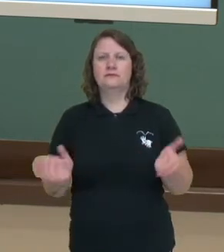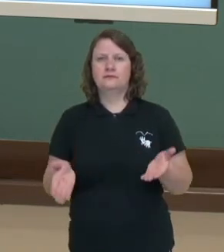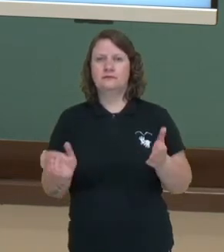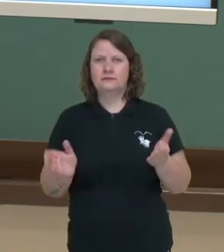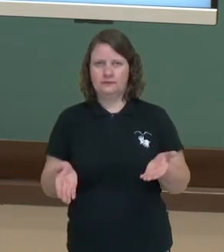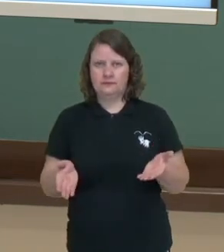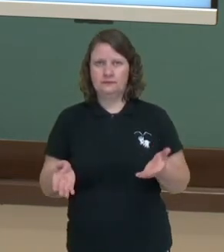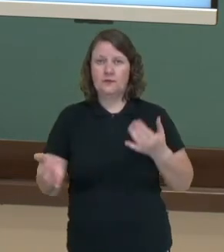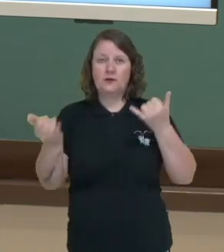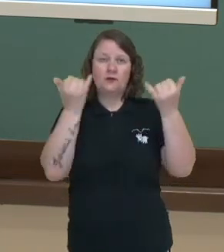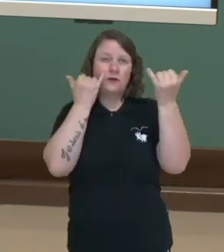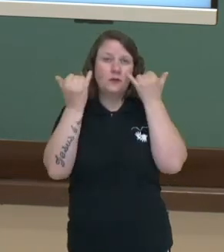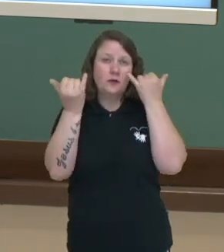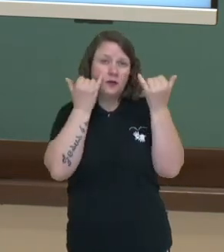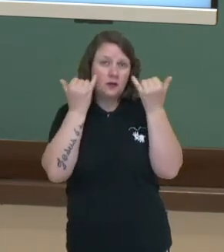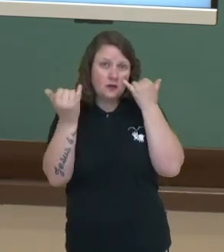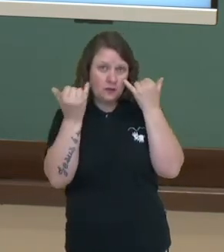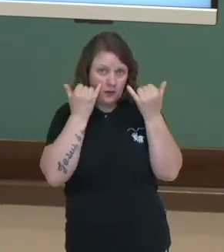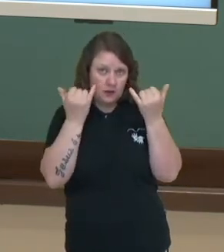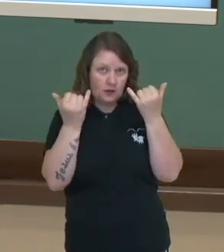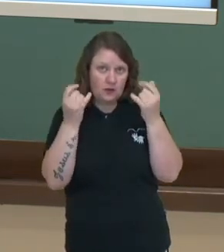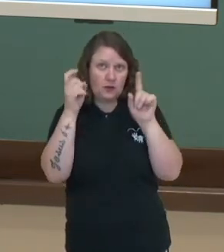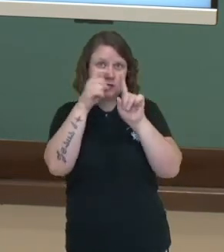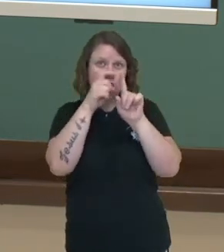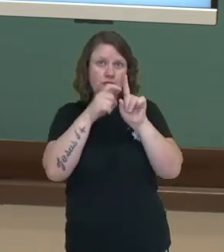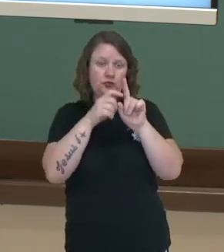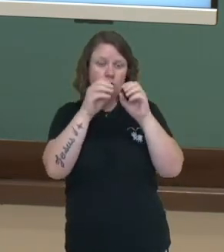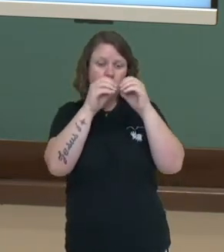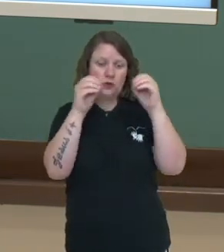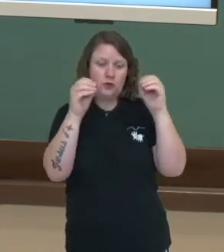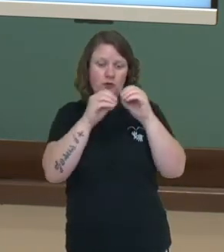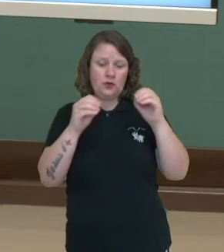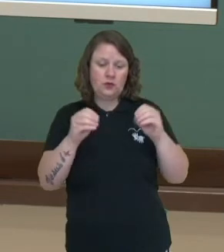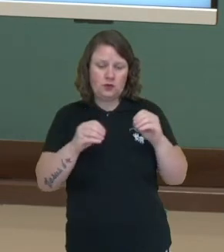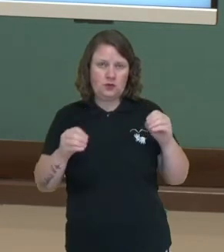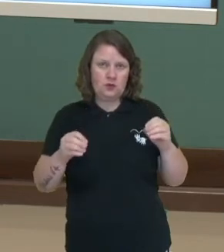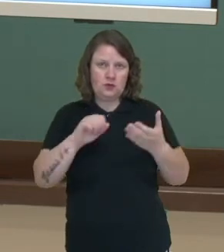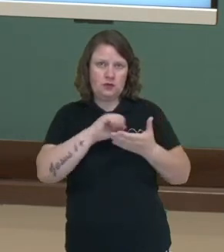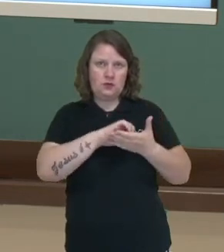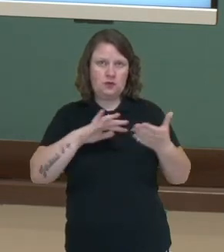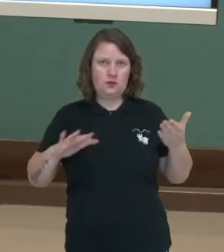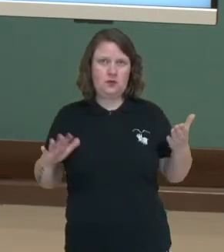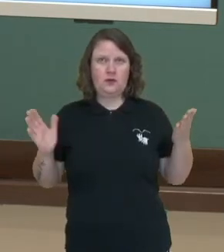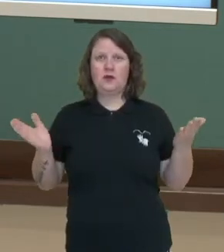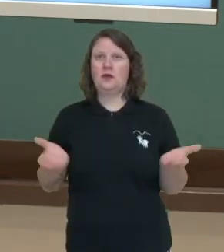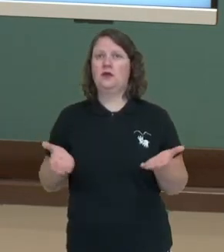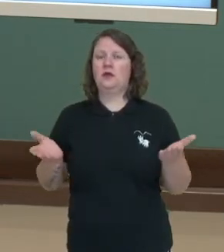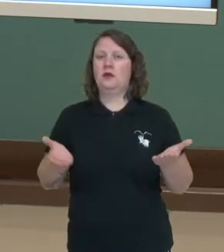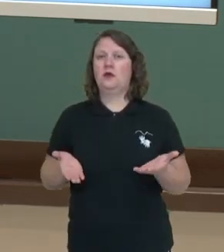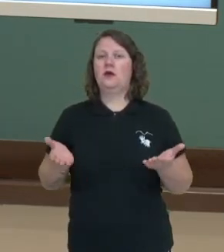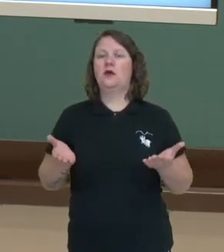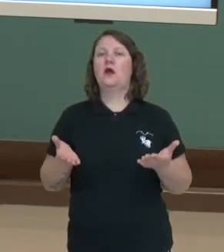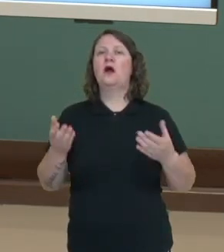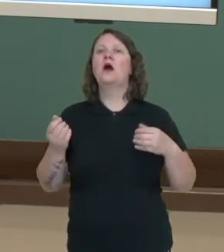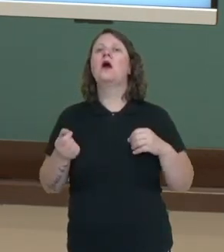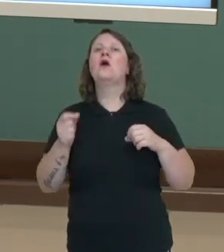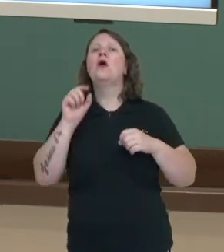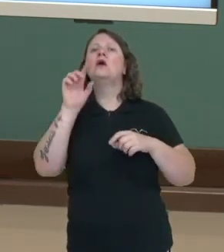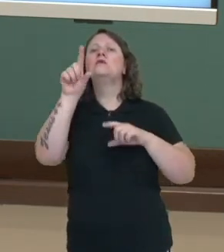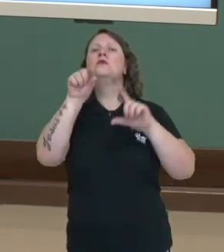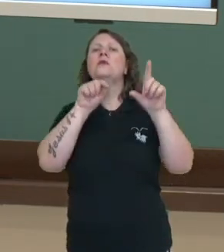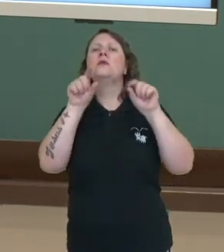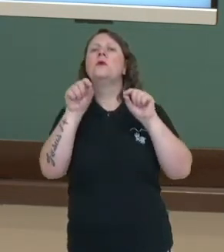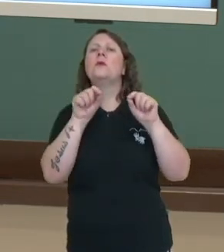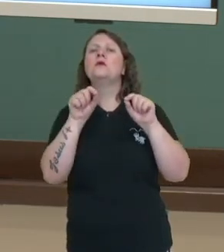Sobre essas informações, esses tipos de orações que temos a próxima atividade. Classifique sintaticamente